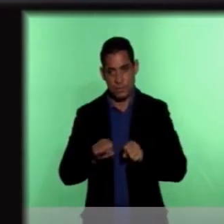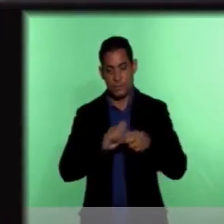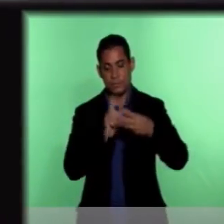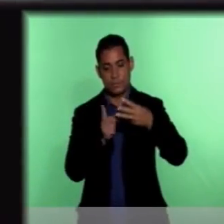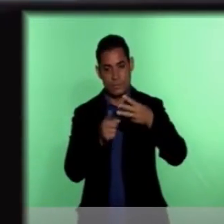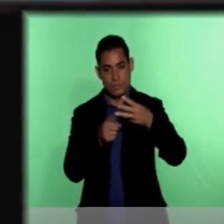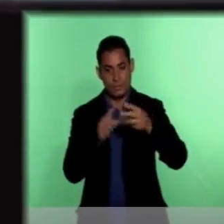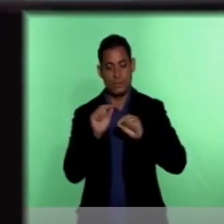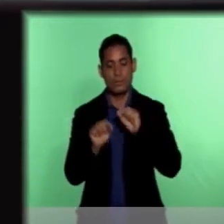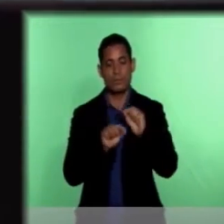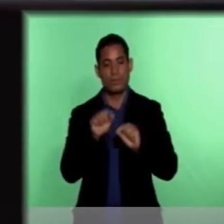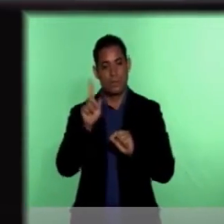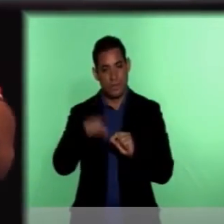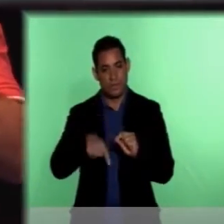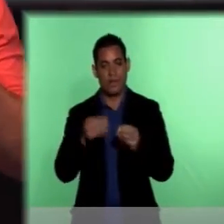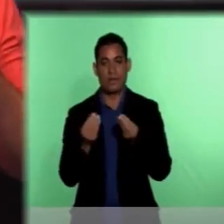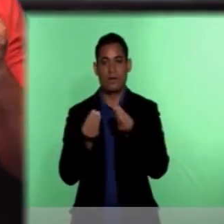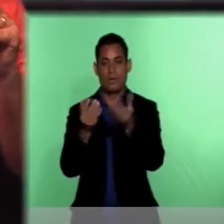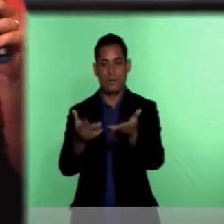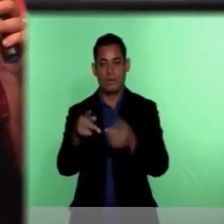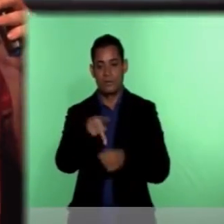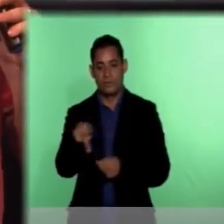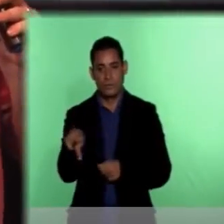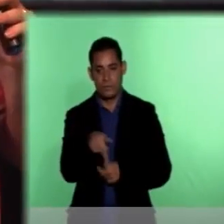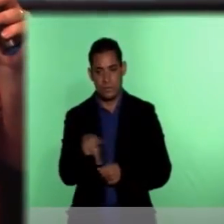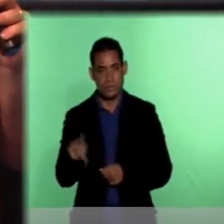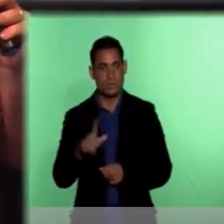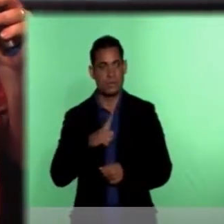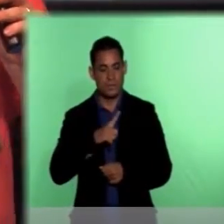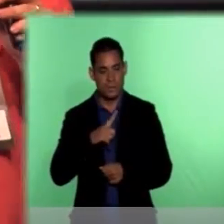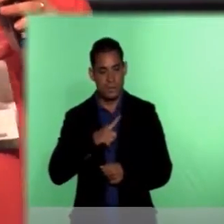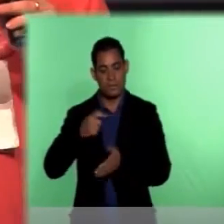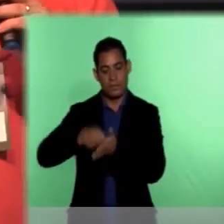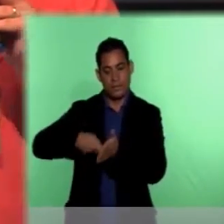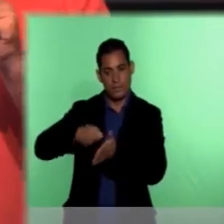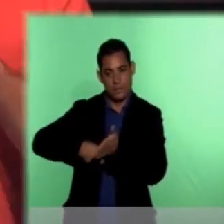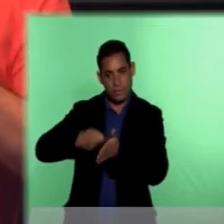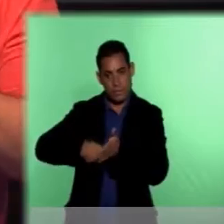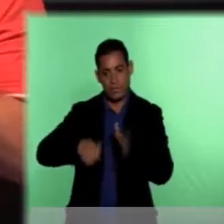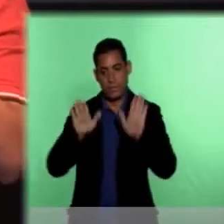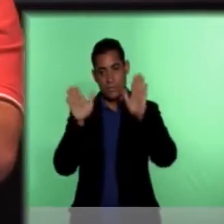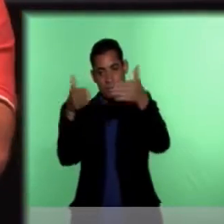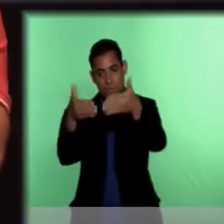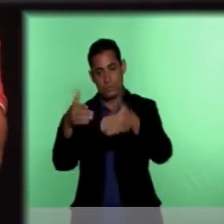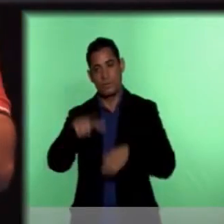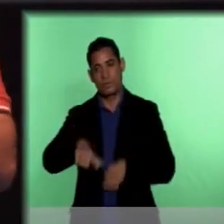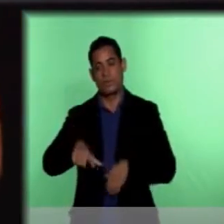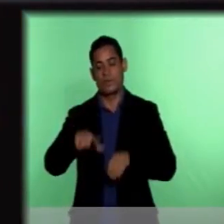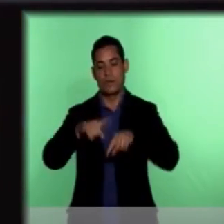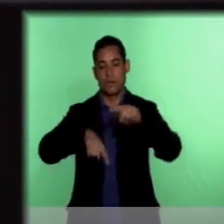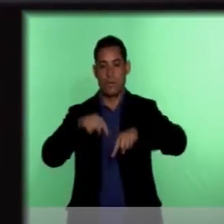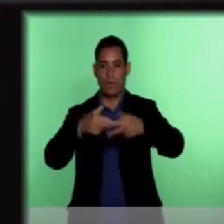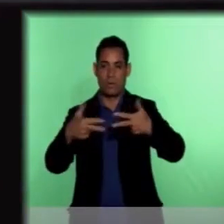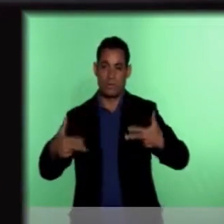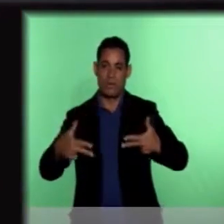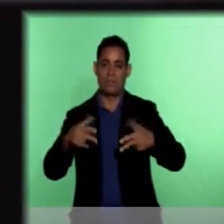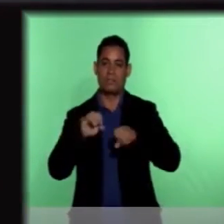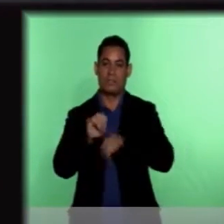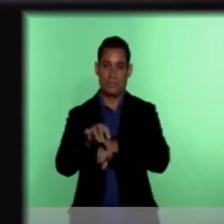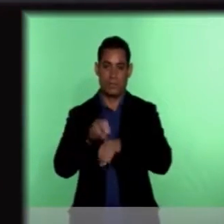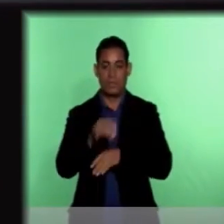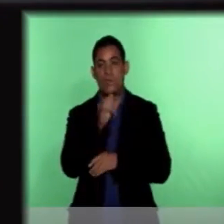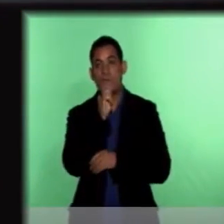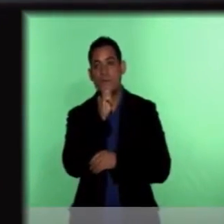terceiro ponto, aumentar a oferta de professores qualificados, que é um desafio central para a qualidade da educação. Só para dar um exemplo